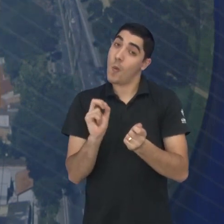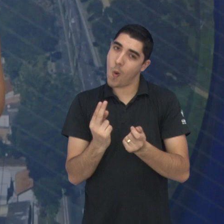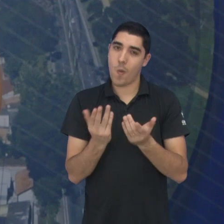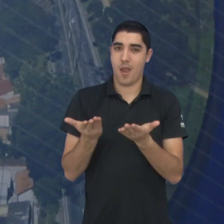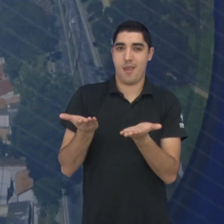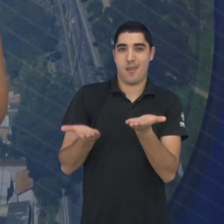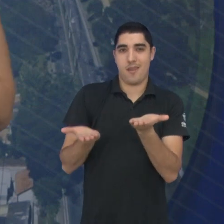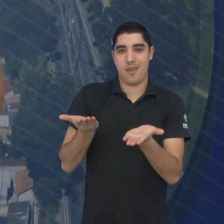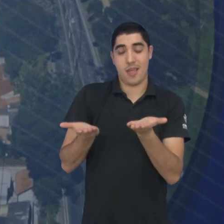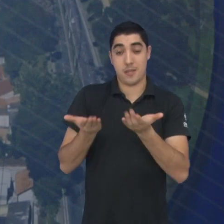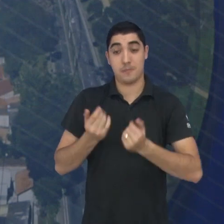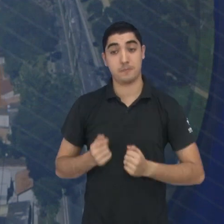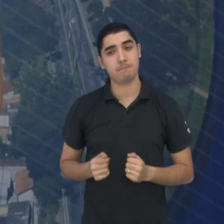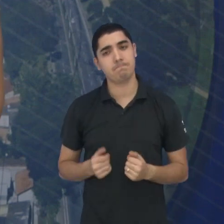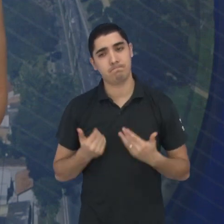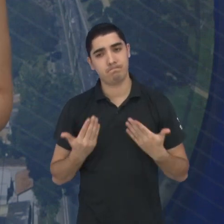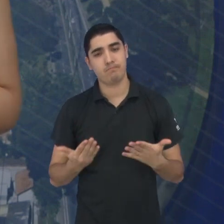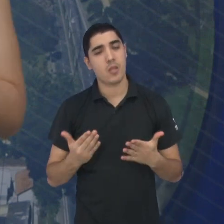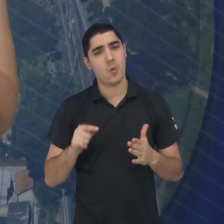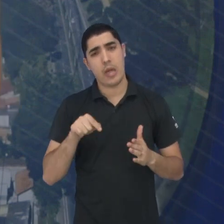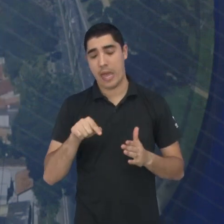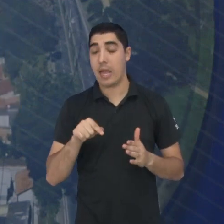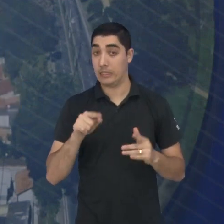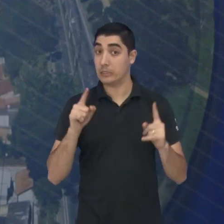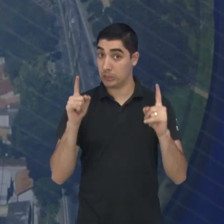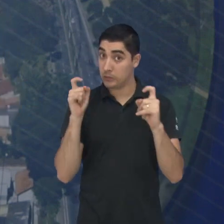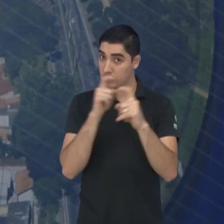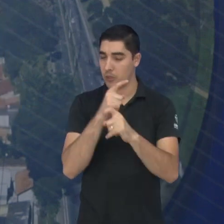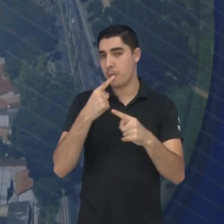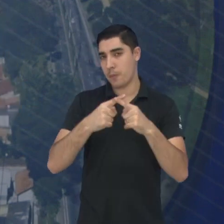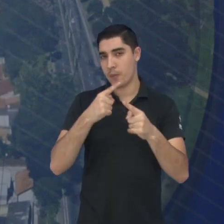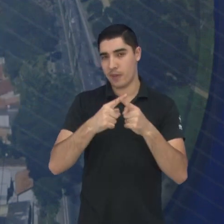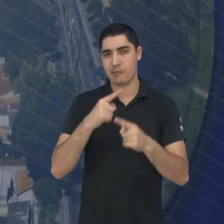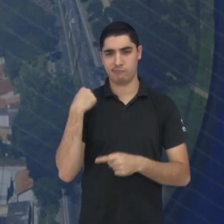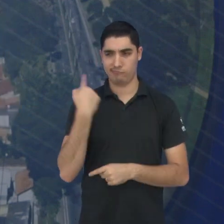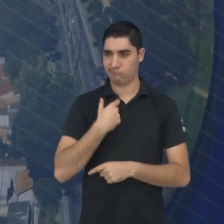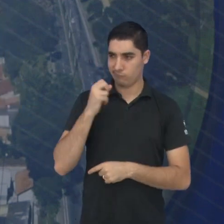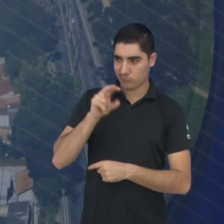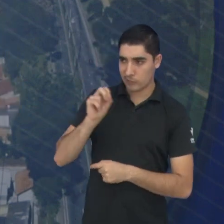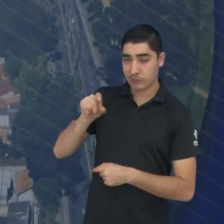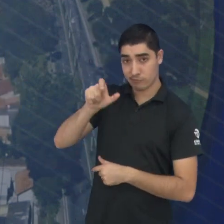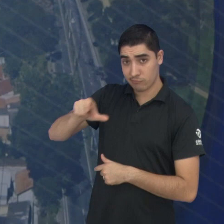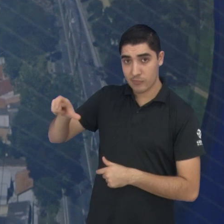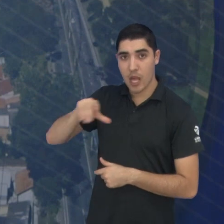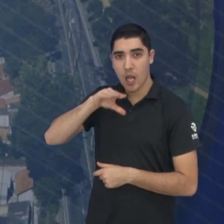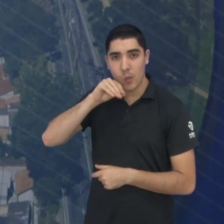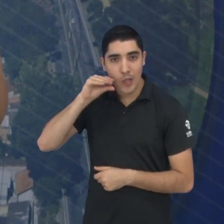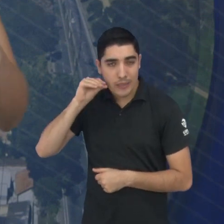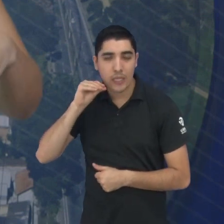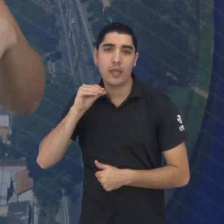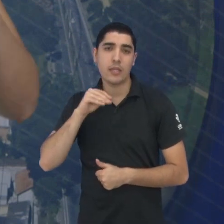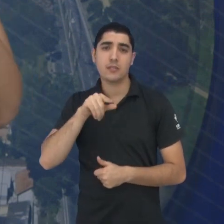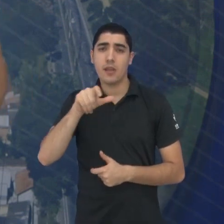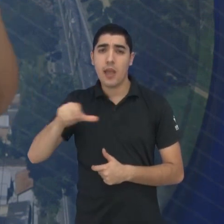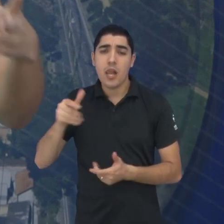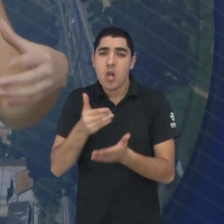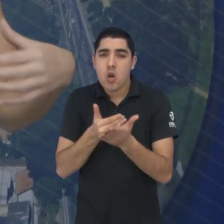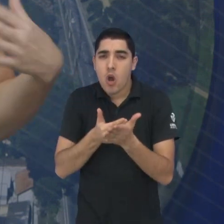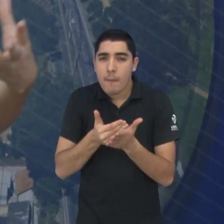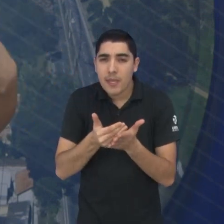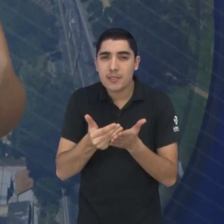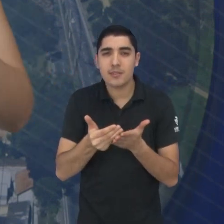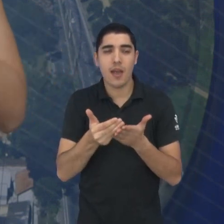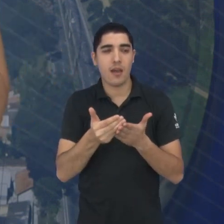uma situação um pouco ali delicada, porque principalmente a gente pega os adolescentes, estão ali começando a conviver um pouco mais